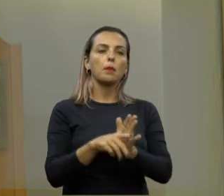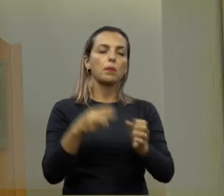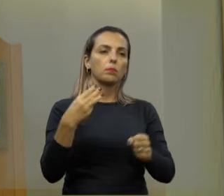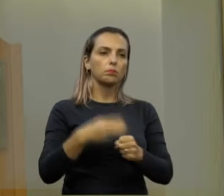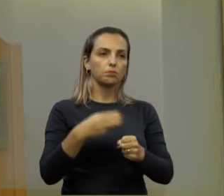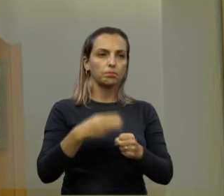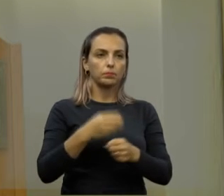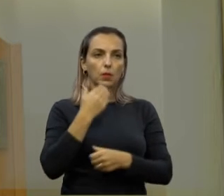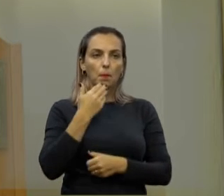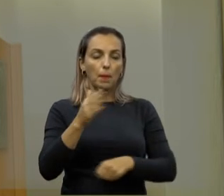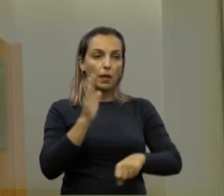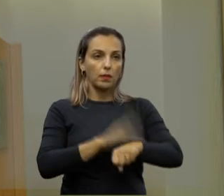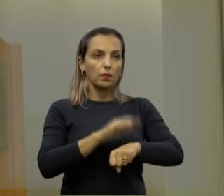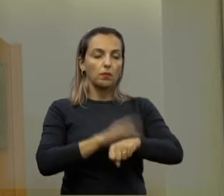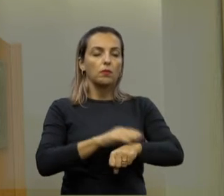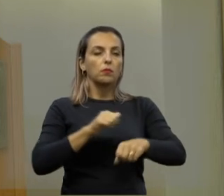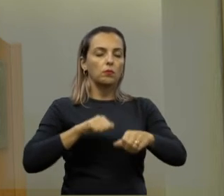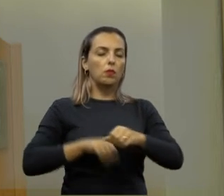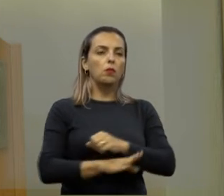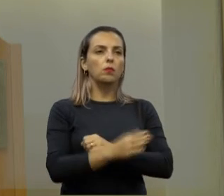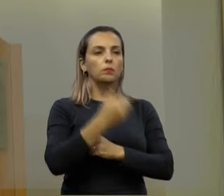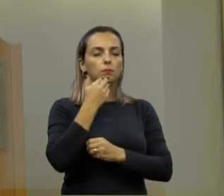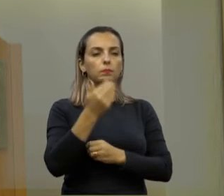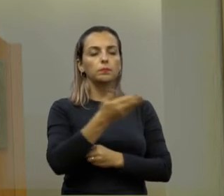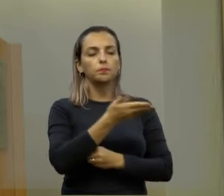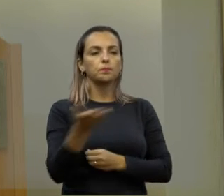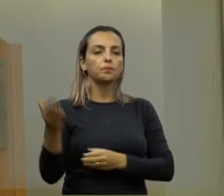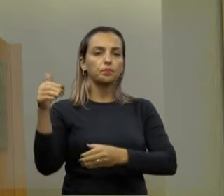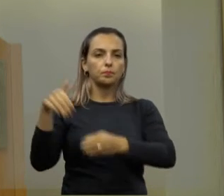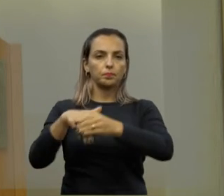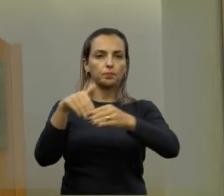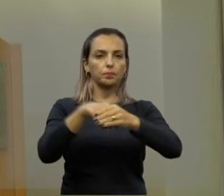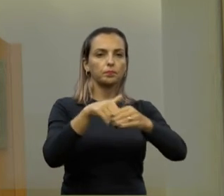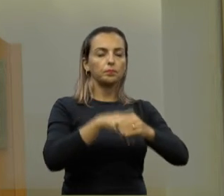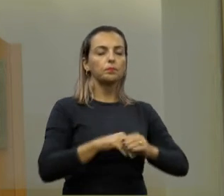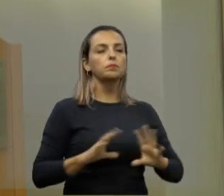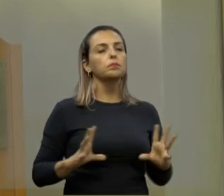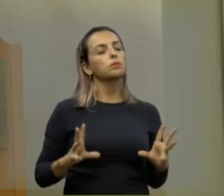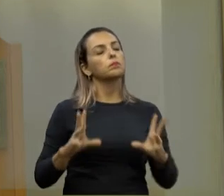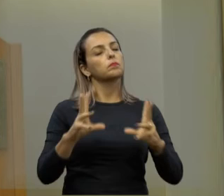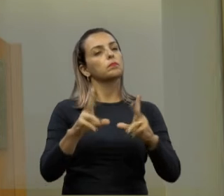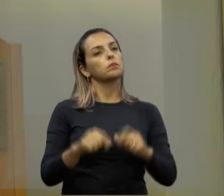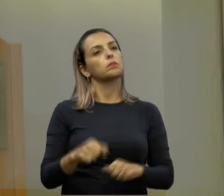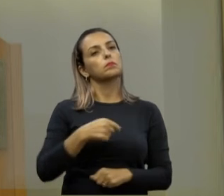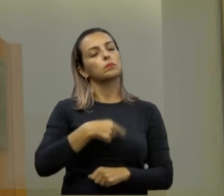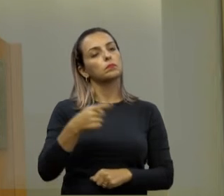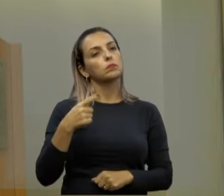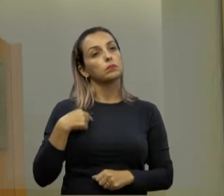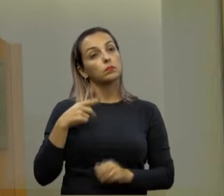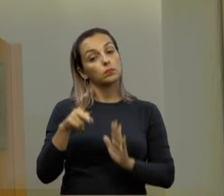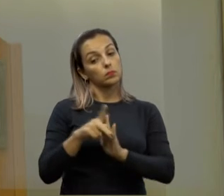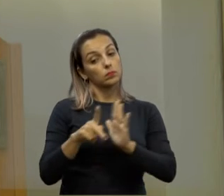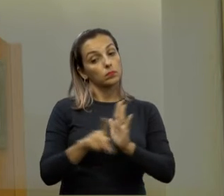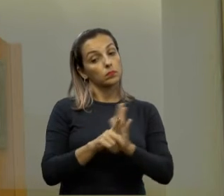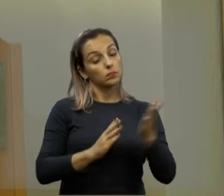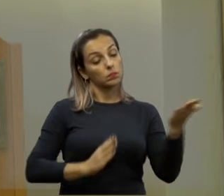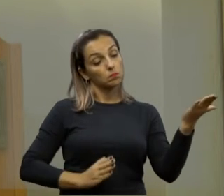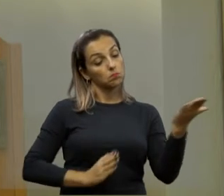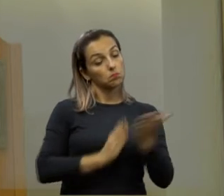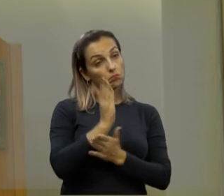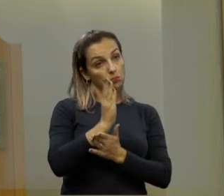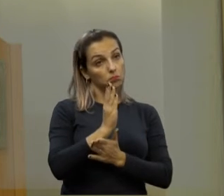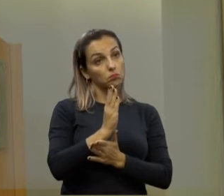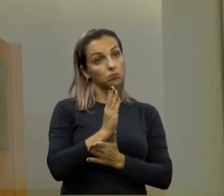eu peço reserva do meu tempo Presidente e peço voto de todos os meus pares para que a gente aprove este